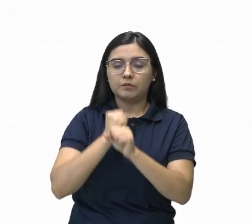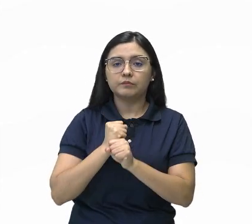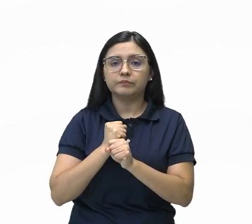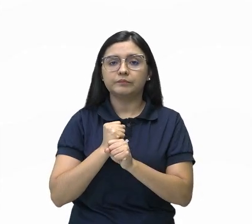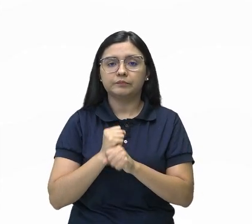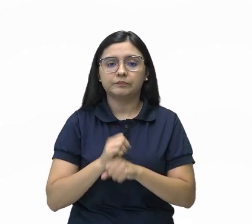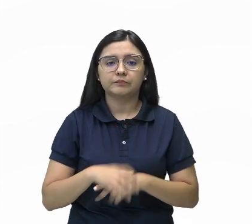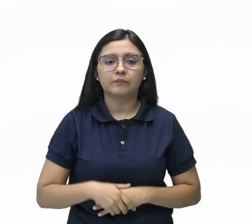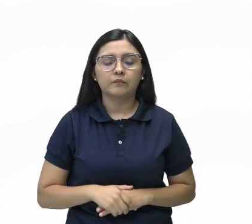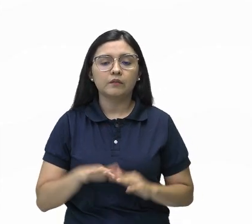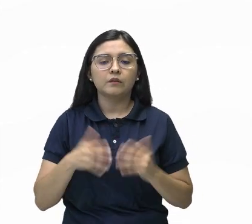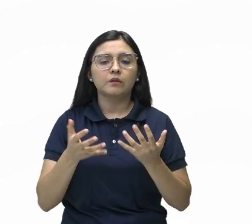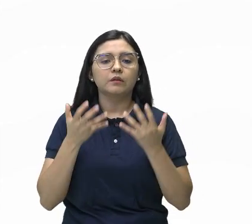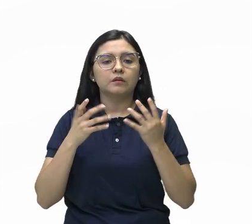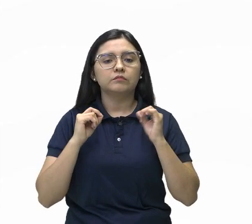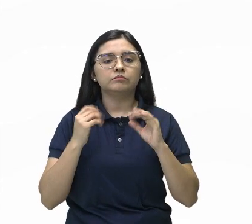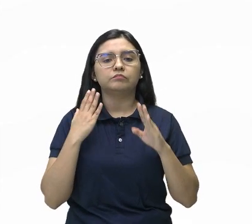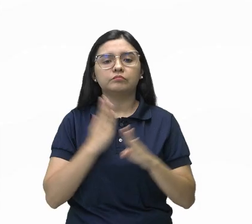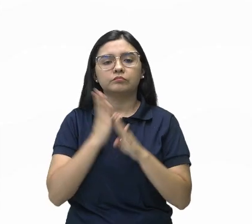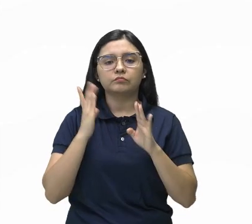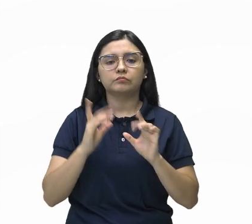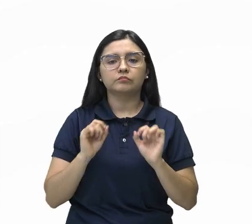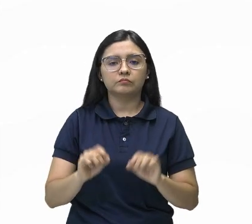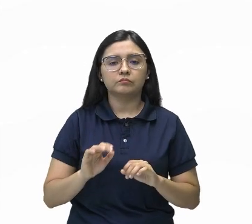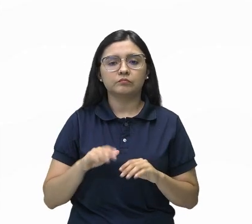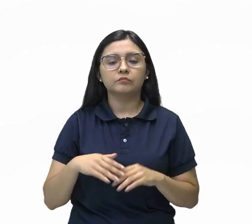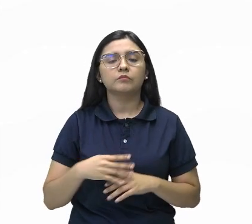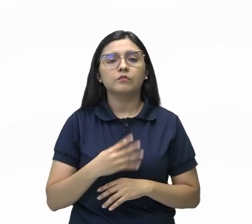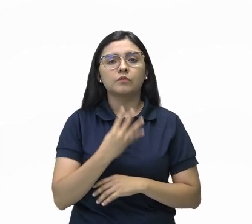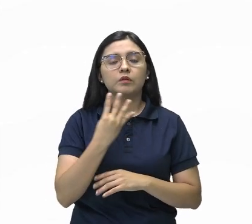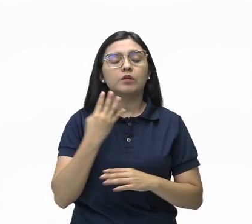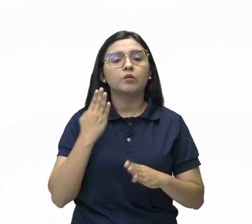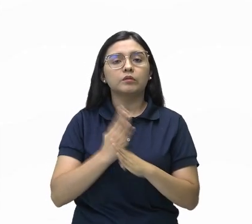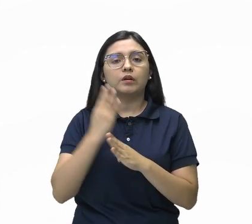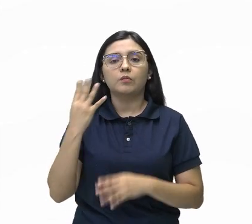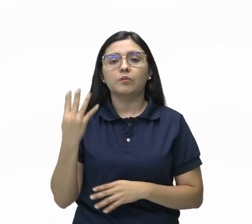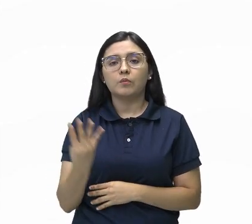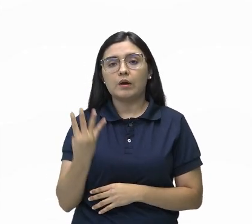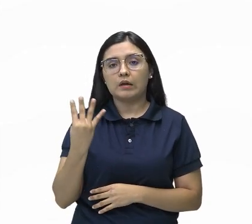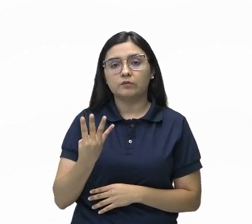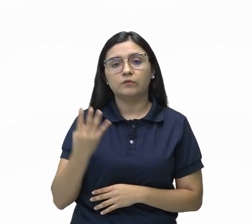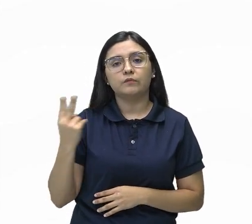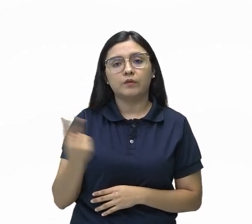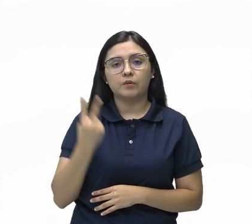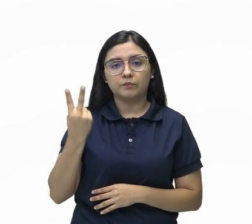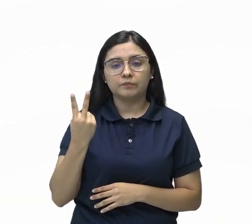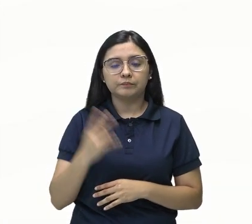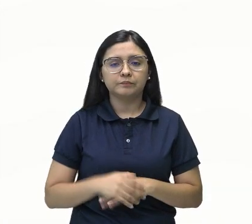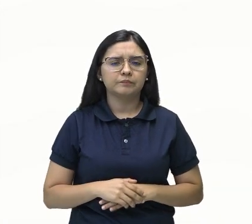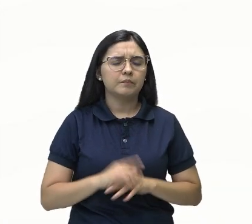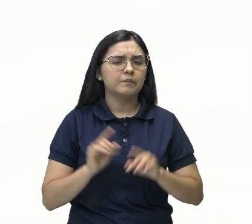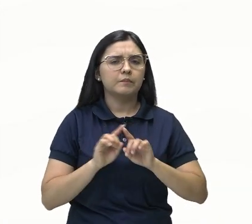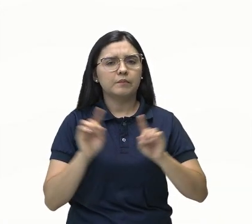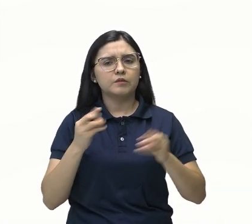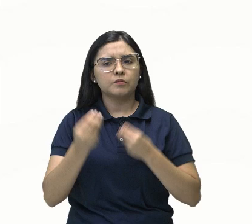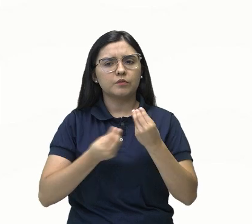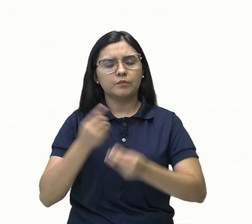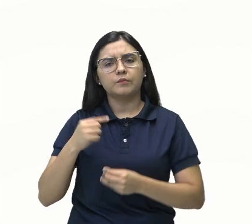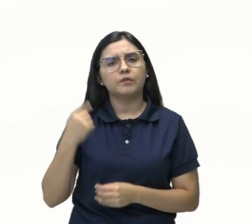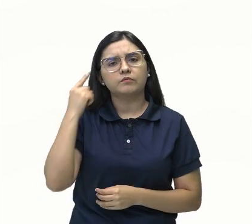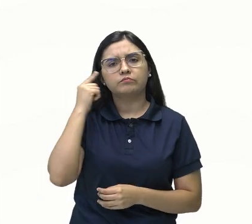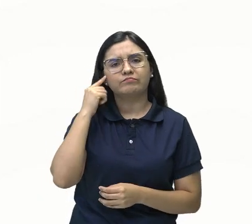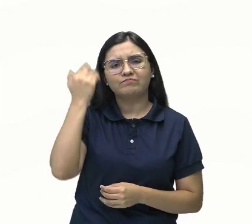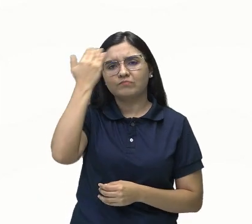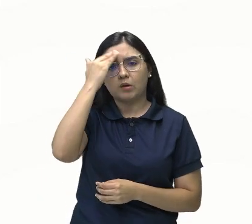e deseja-se determinar o 4º valor. Tá? Professor, como assim? Eu ainda não entendi